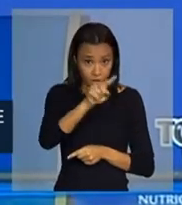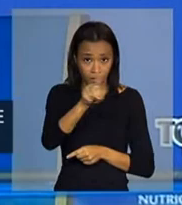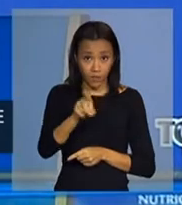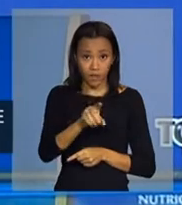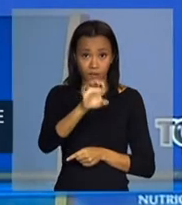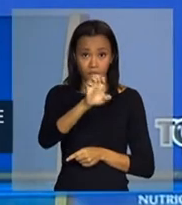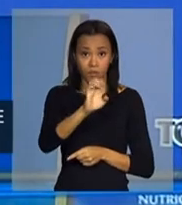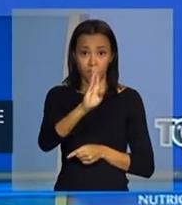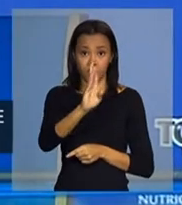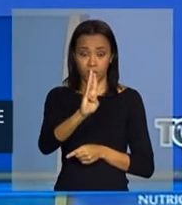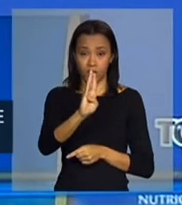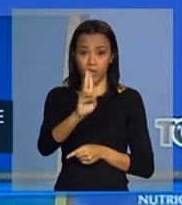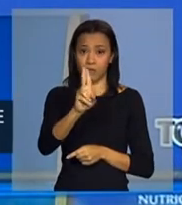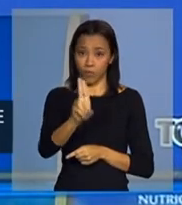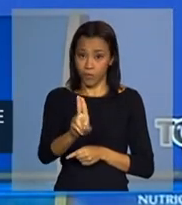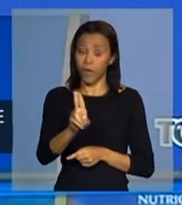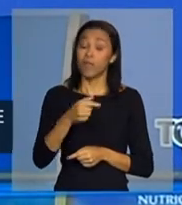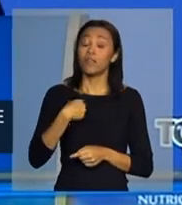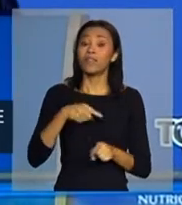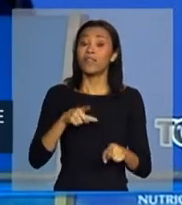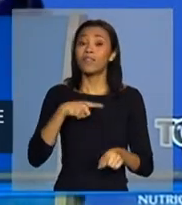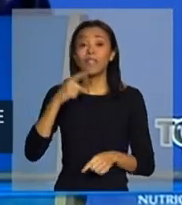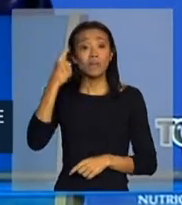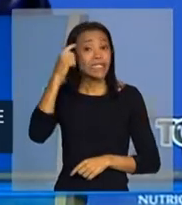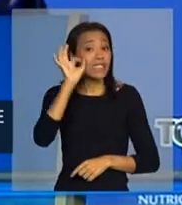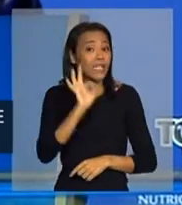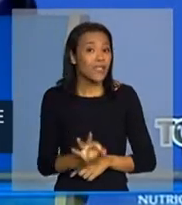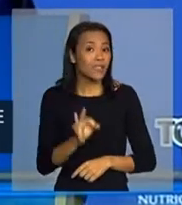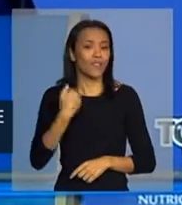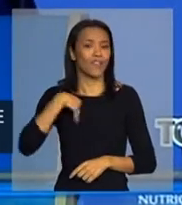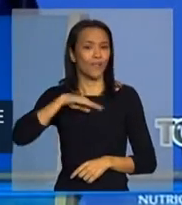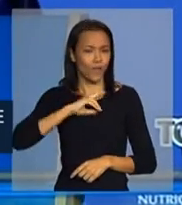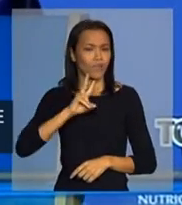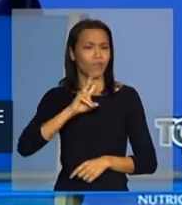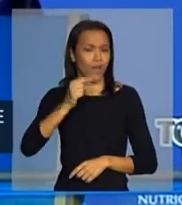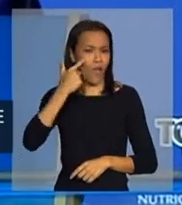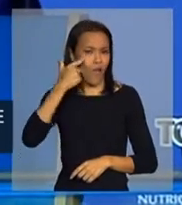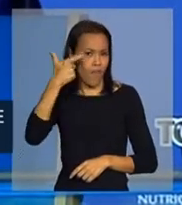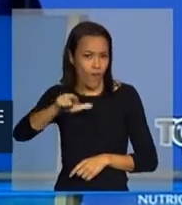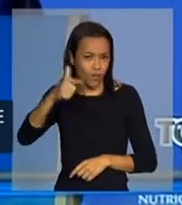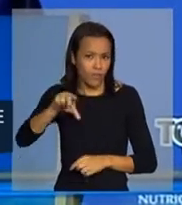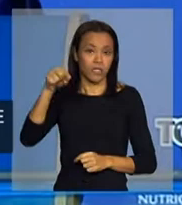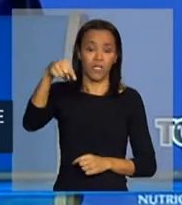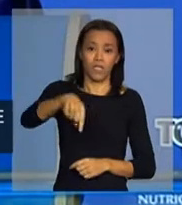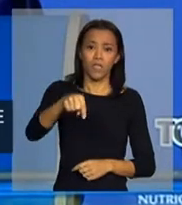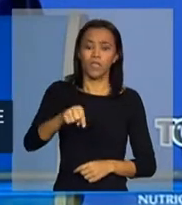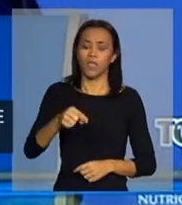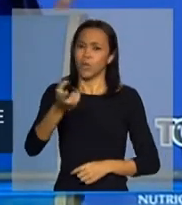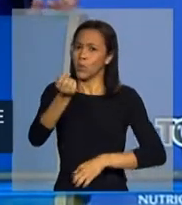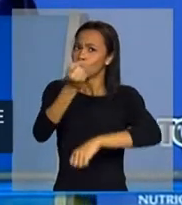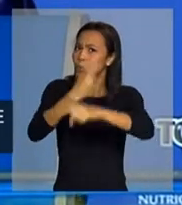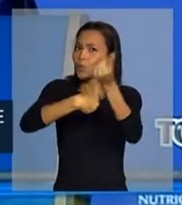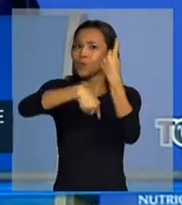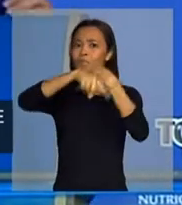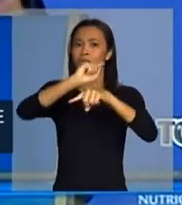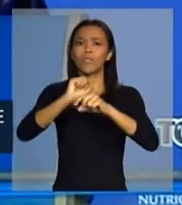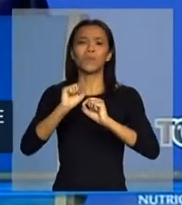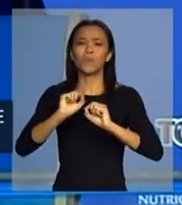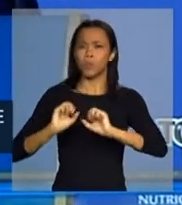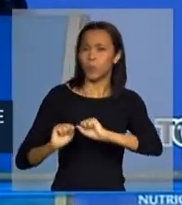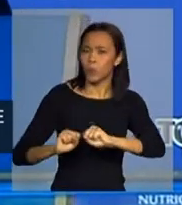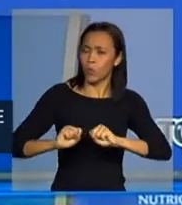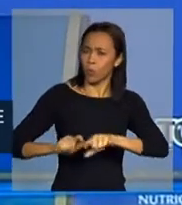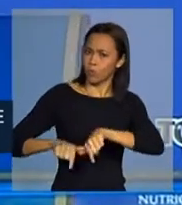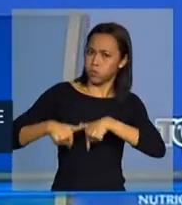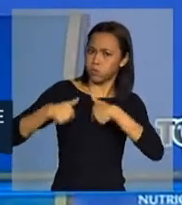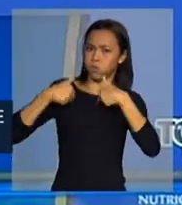E eu tenho certeza que, mais uma vez, nós veremos aqui um grande sucesso do empenho, do